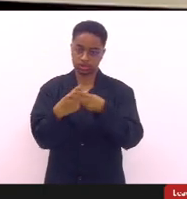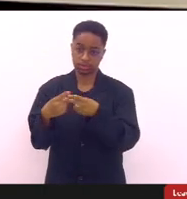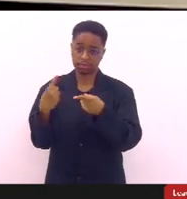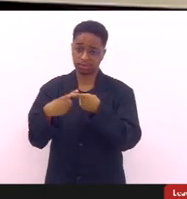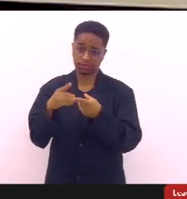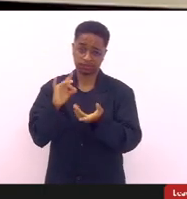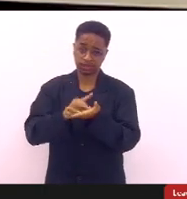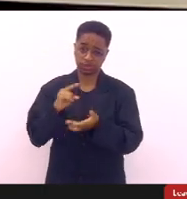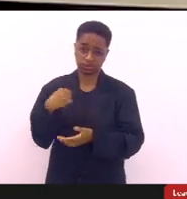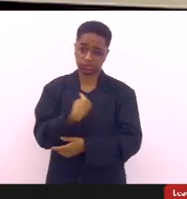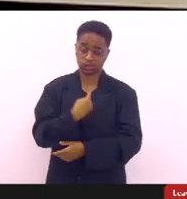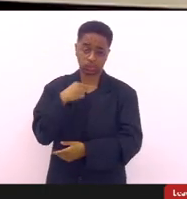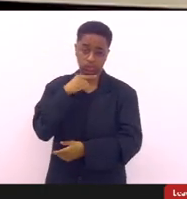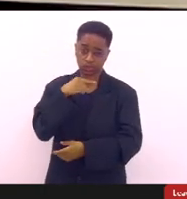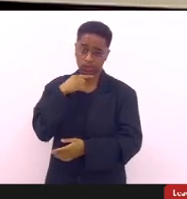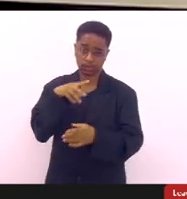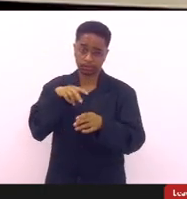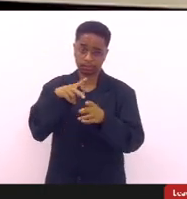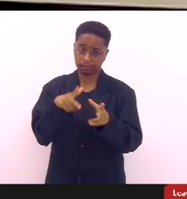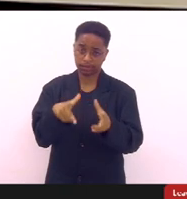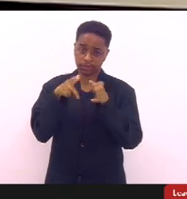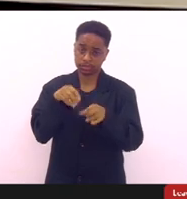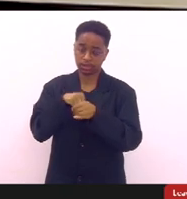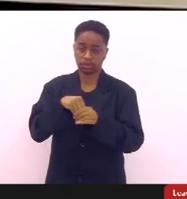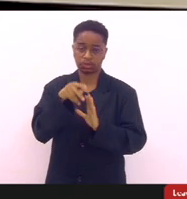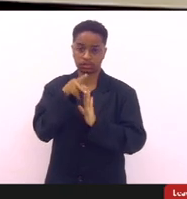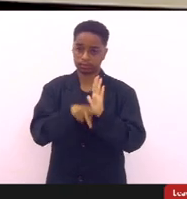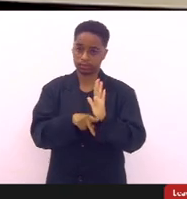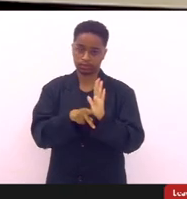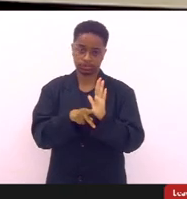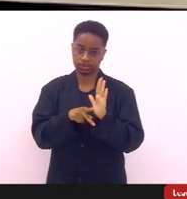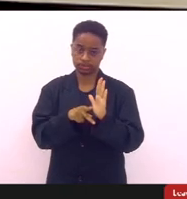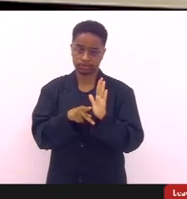consegue identificar isso dentro do projeto